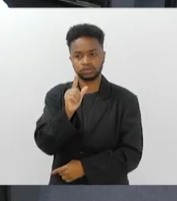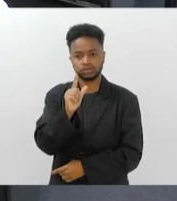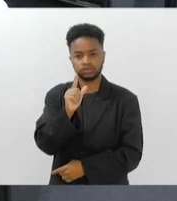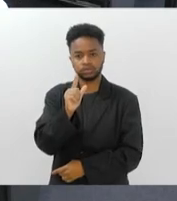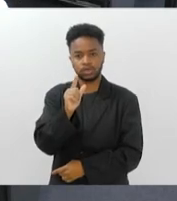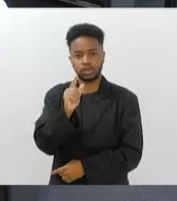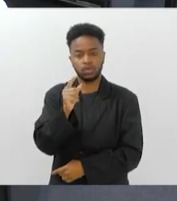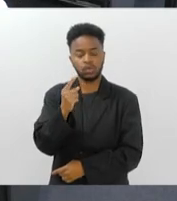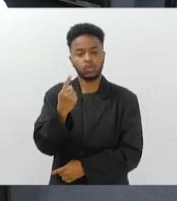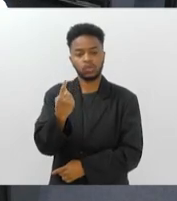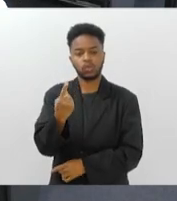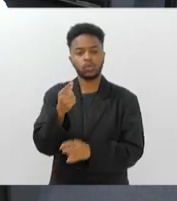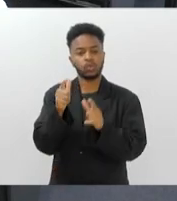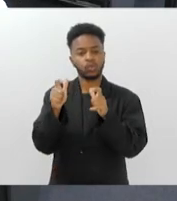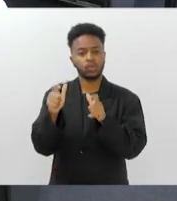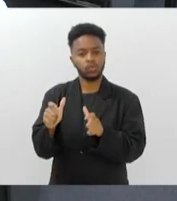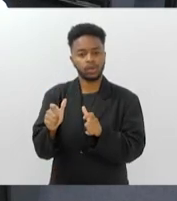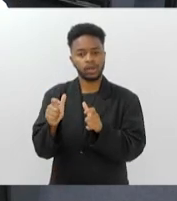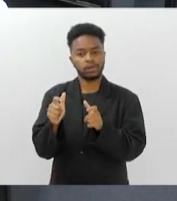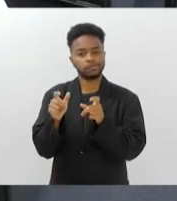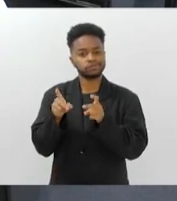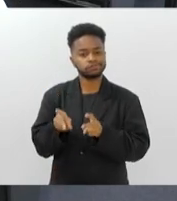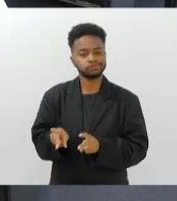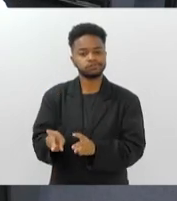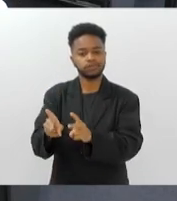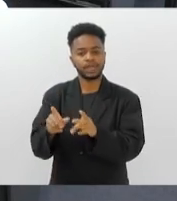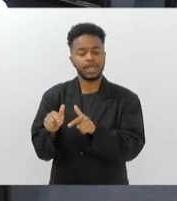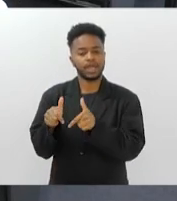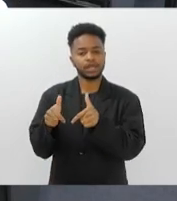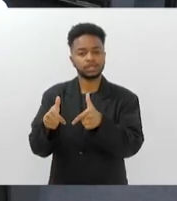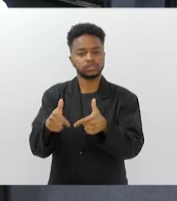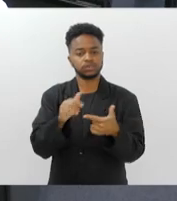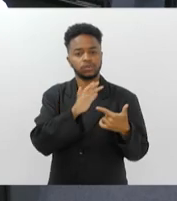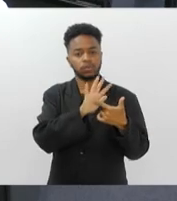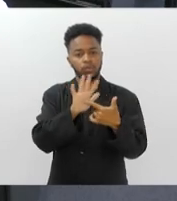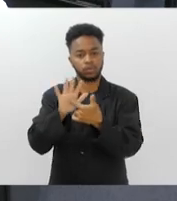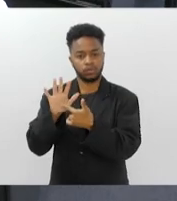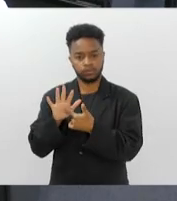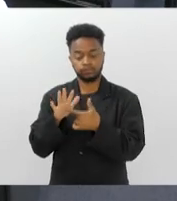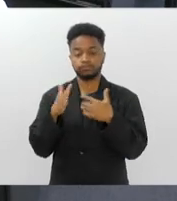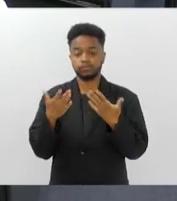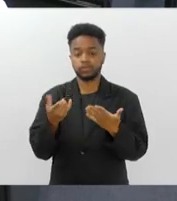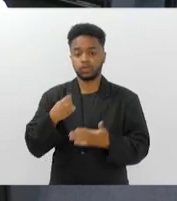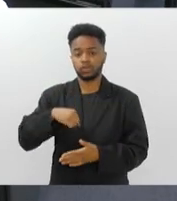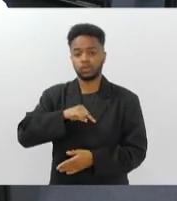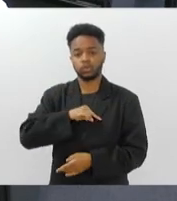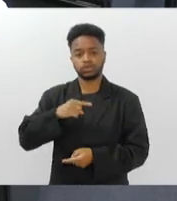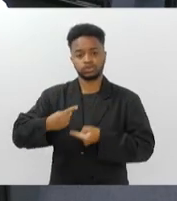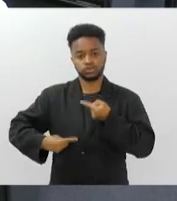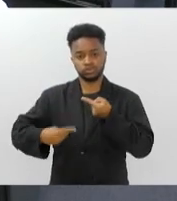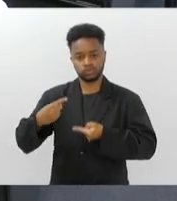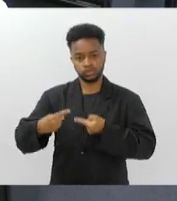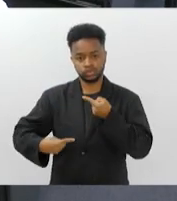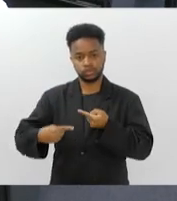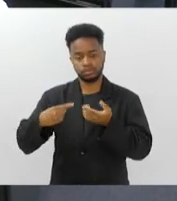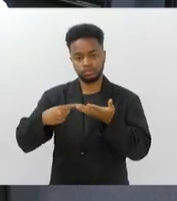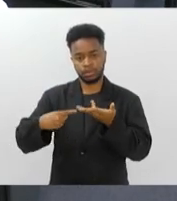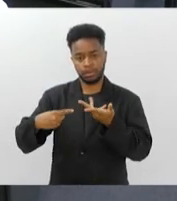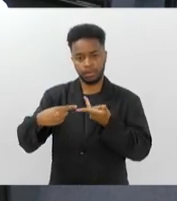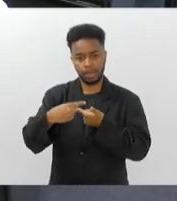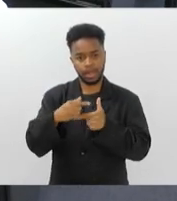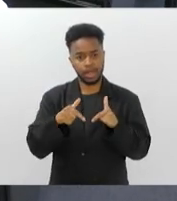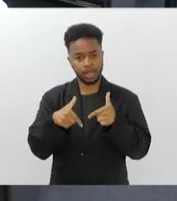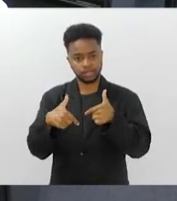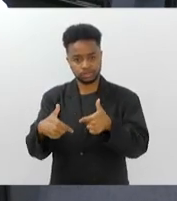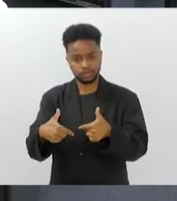definitiva de sustentabilidade dessas ações que foram apresentadas aqui né a gente vem discutindo né uma série de de ações